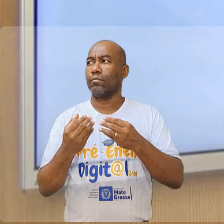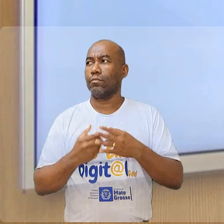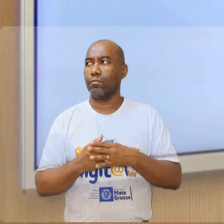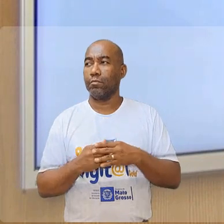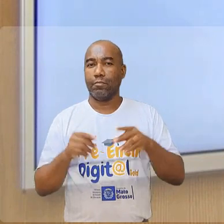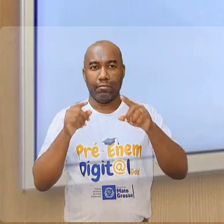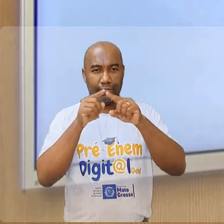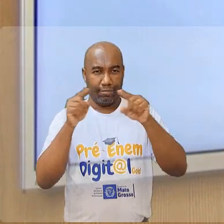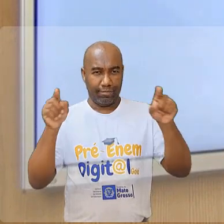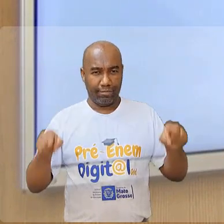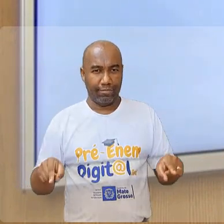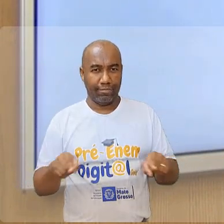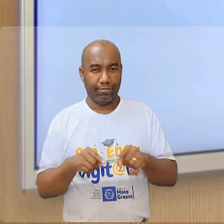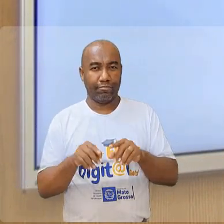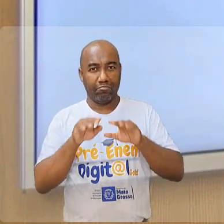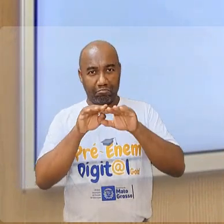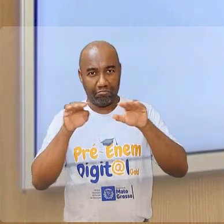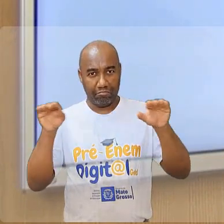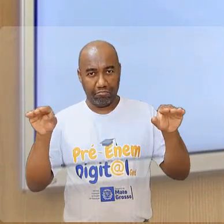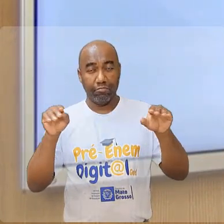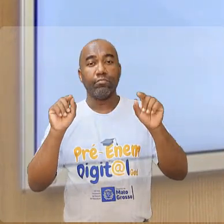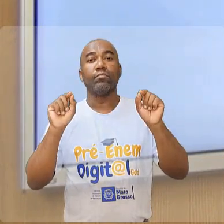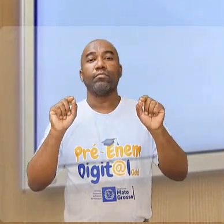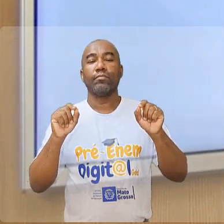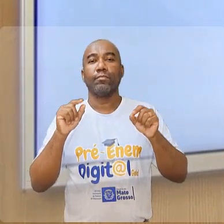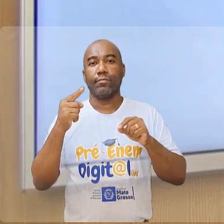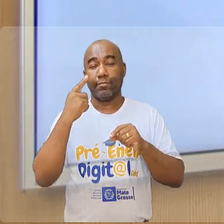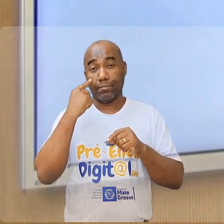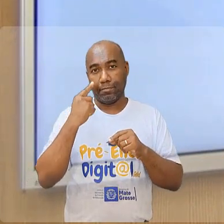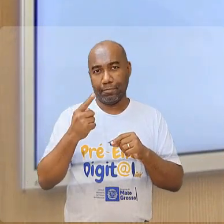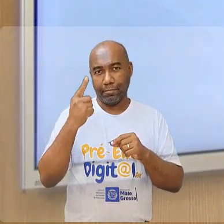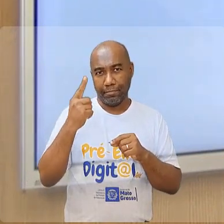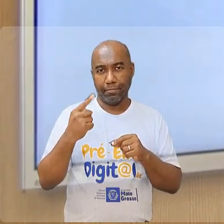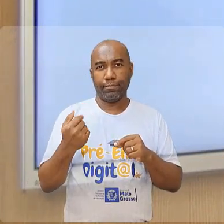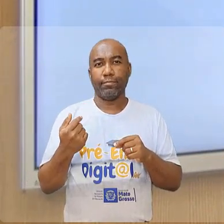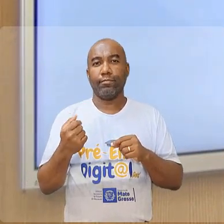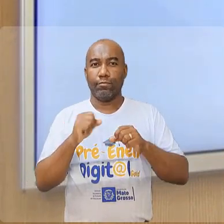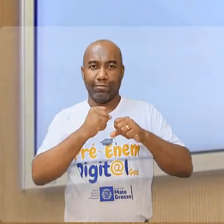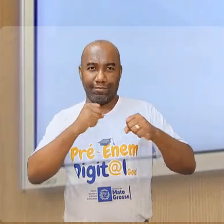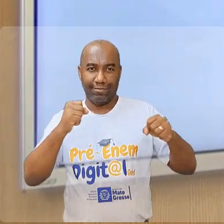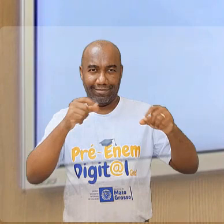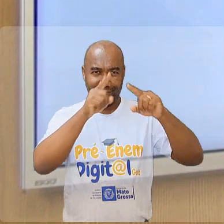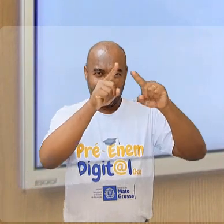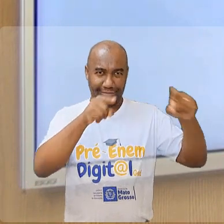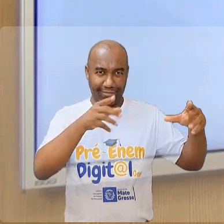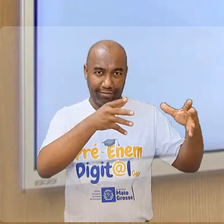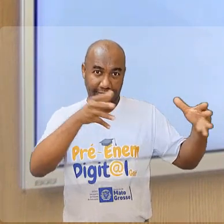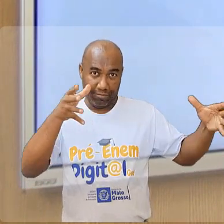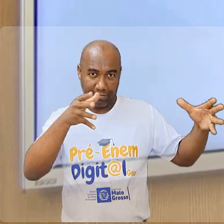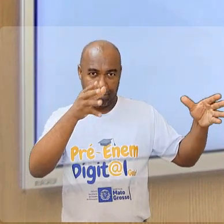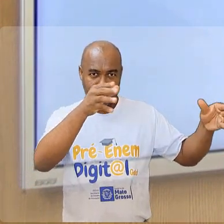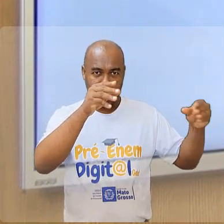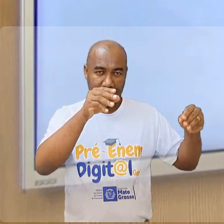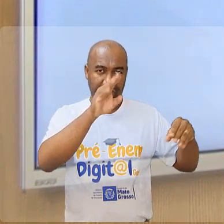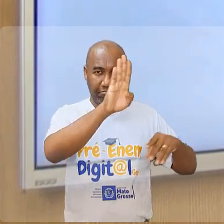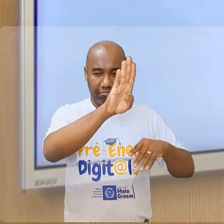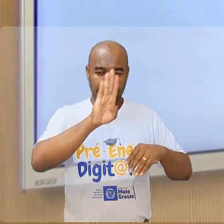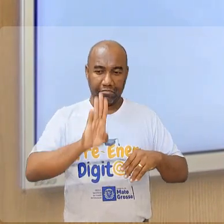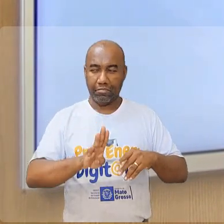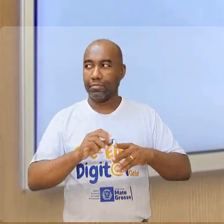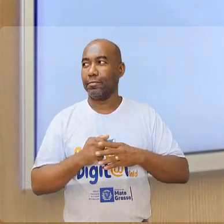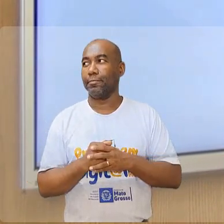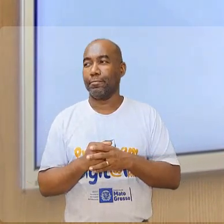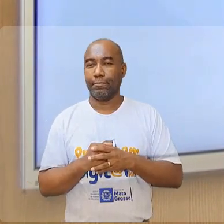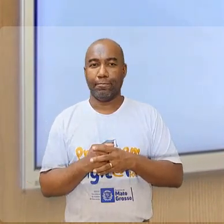aqui ó eu vou passar um traço Zinho aqui eu vou pegar alguém lá do Triângulo durante quem que eu vou pegar vou pegar o bebê né